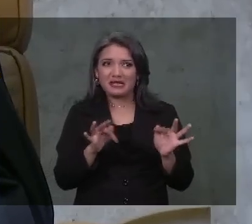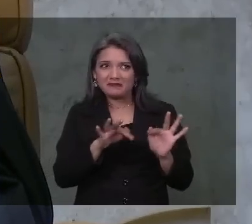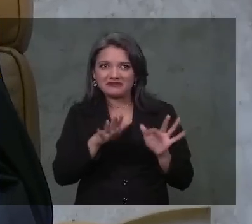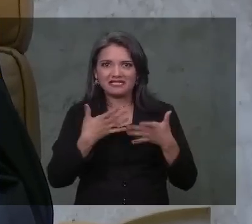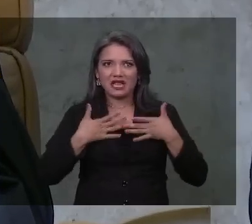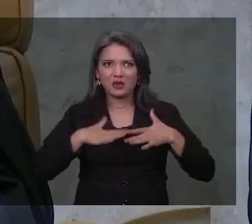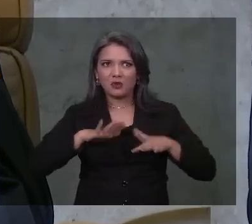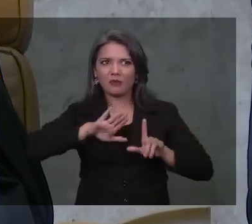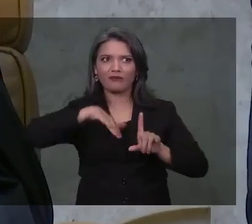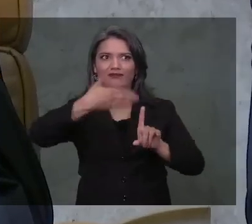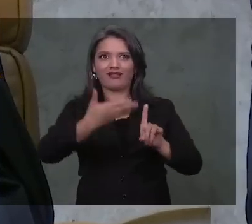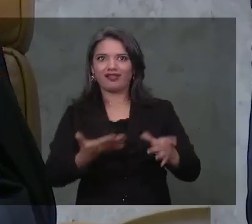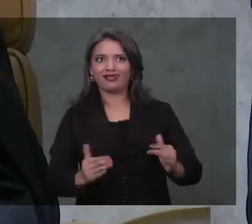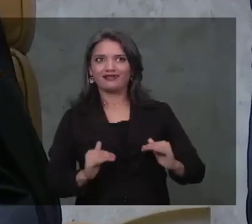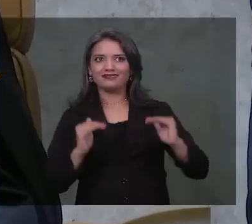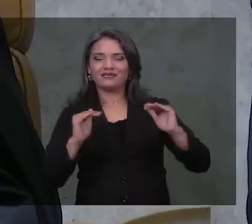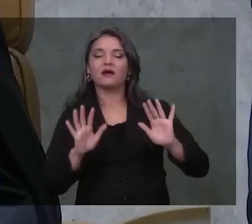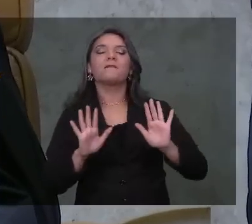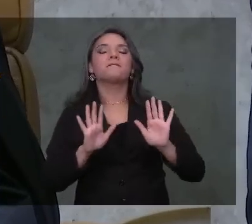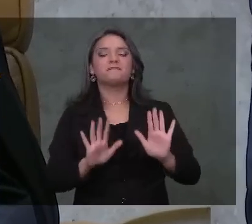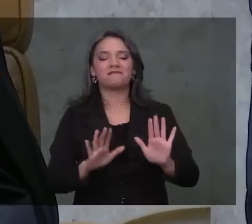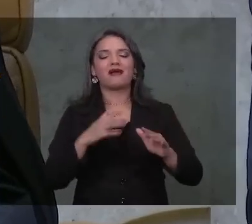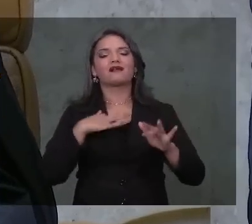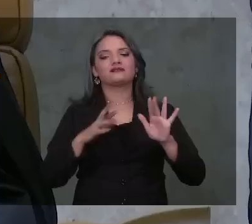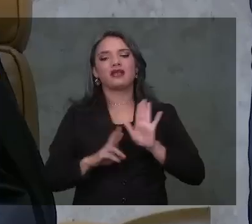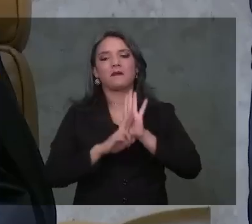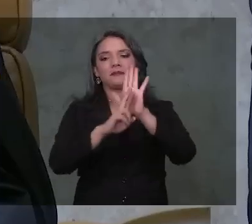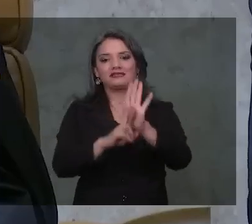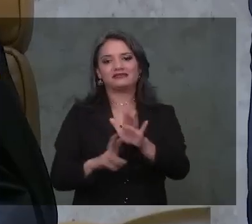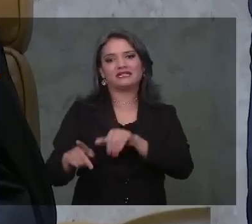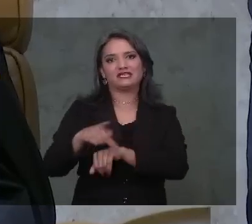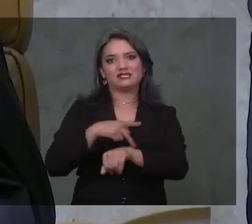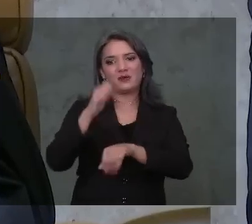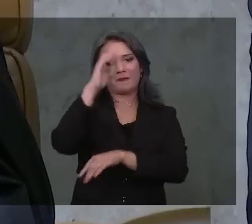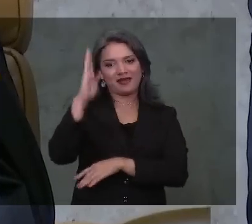Mas, em nome da nação agradecida,